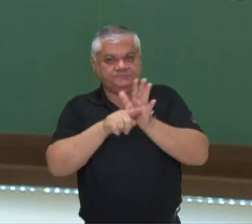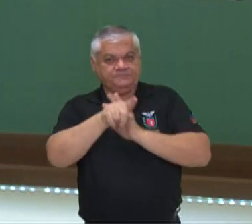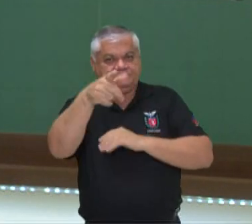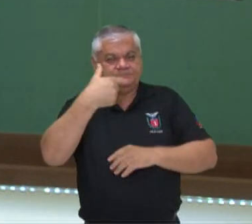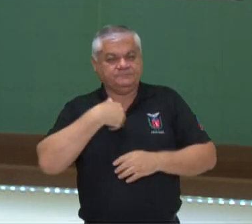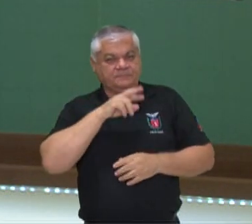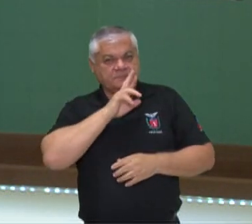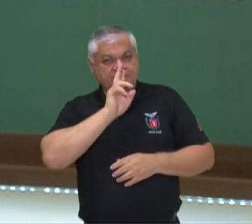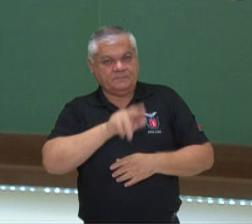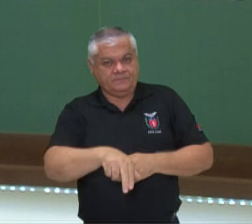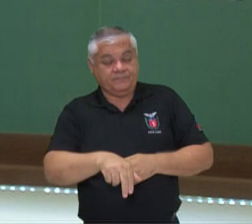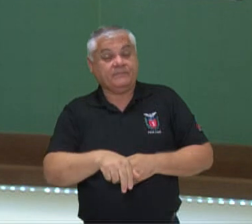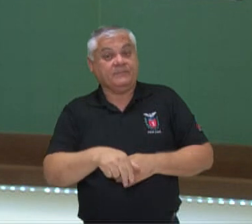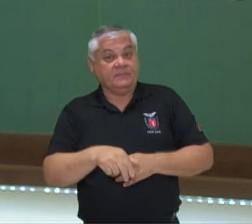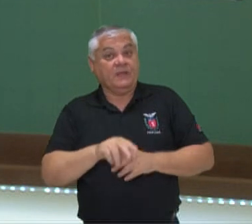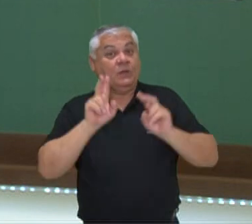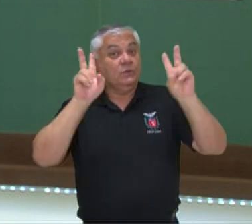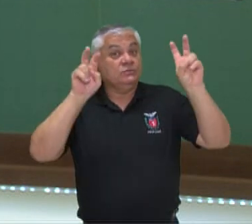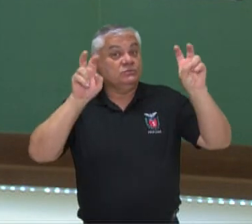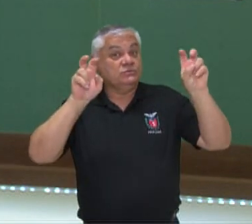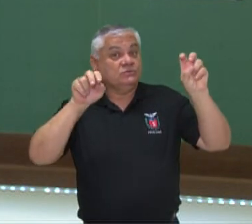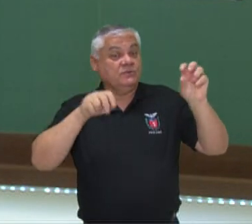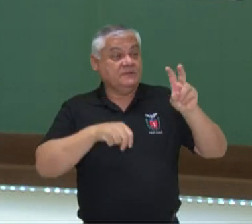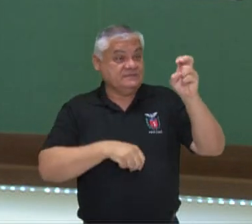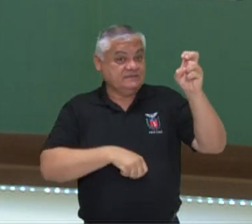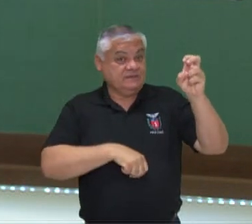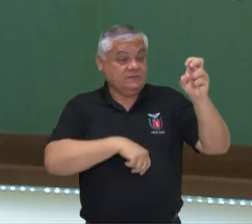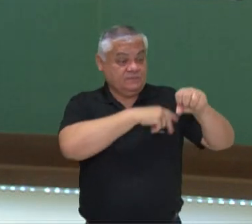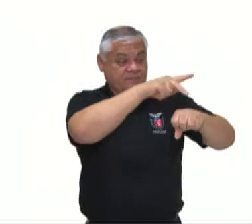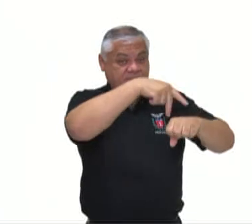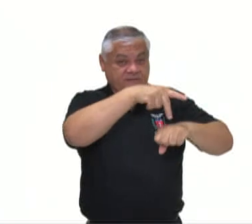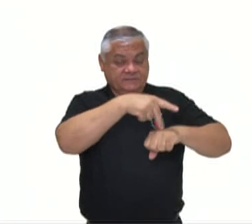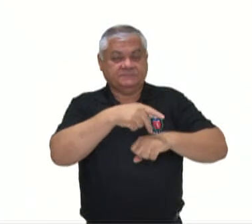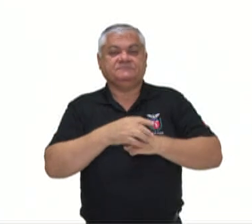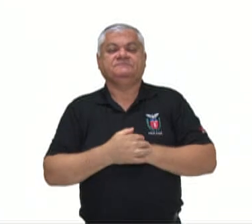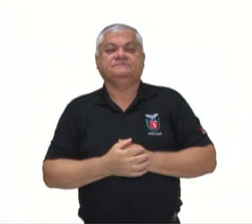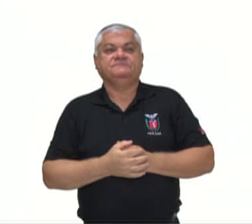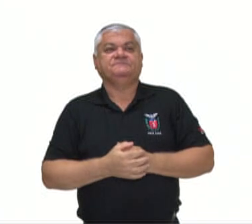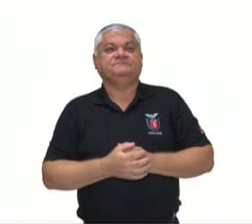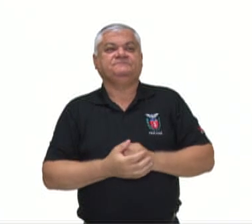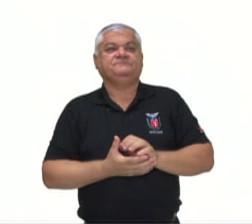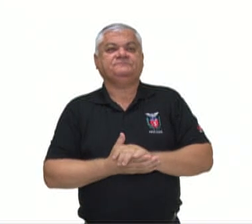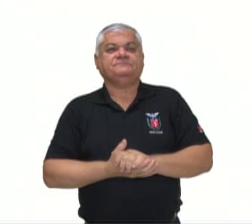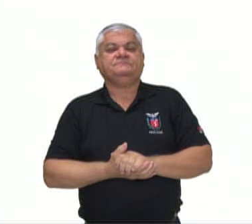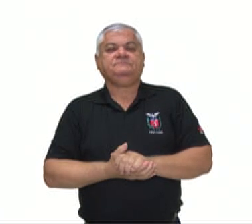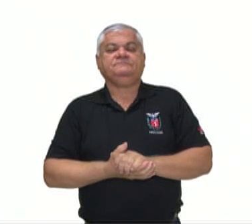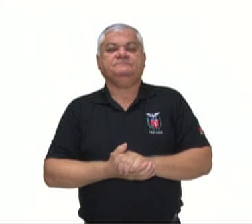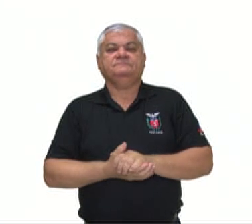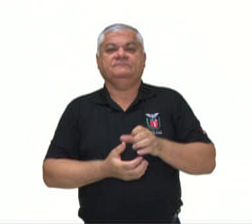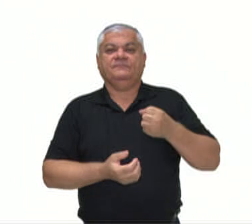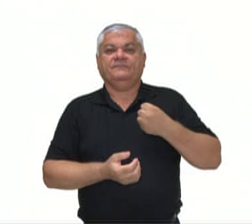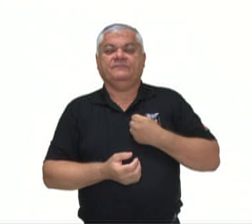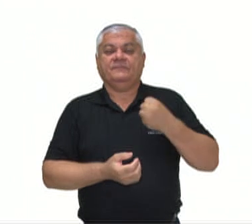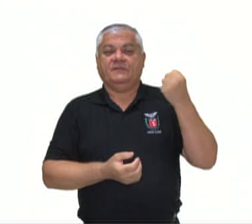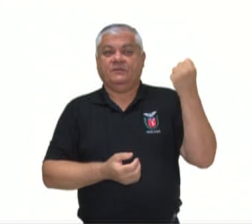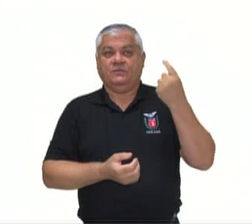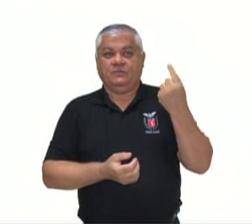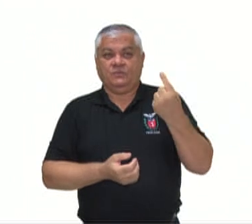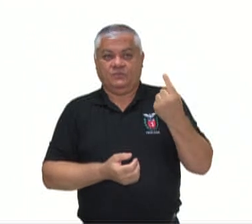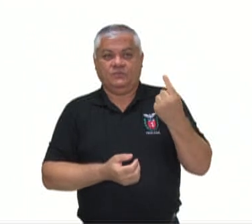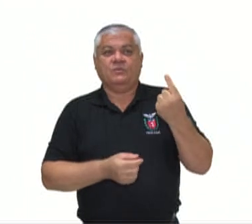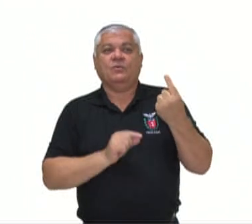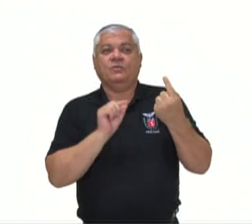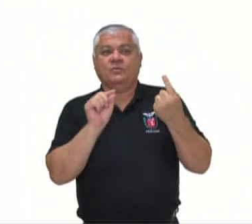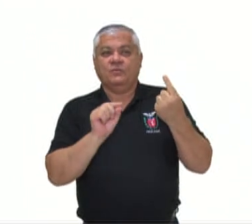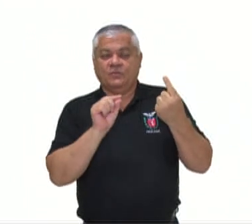respondam sobre o que a gente acabou de ler, tá bom? Number 1. Which Olympics was older than the one in Beijing, the